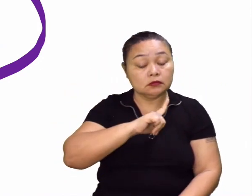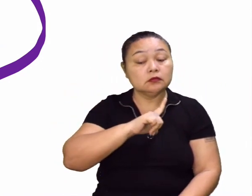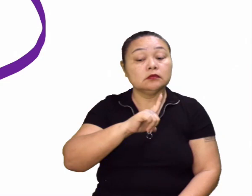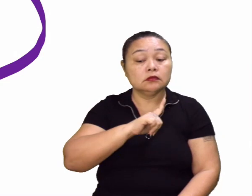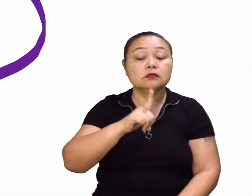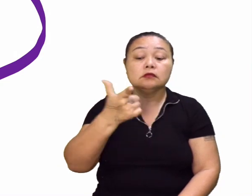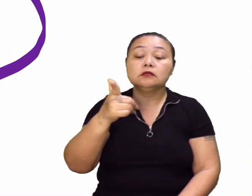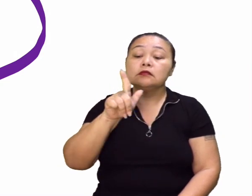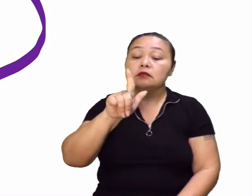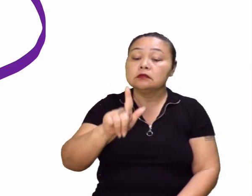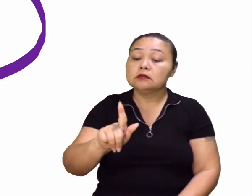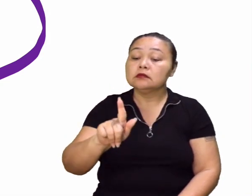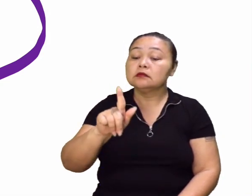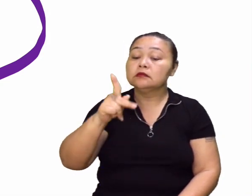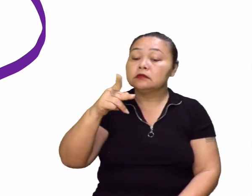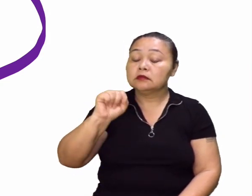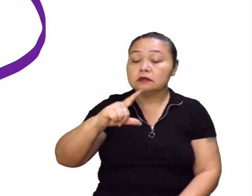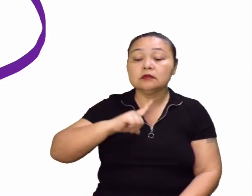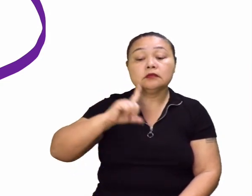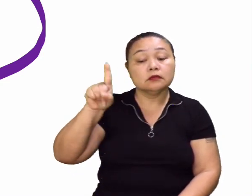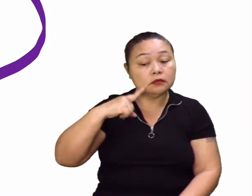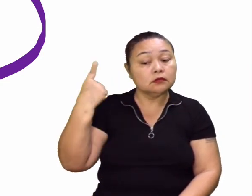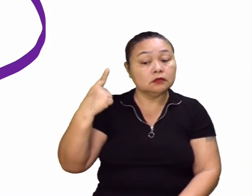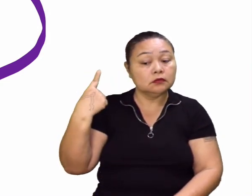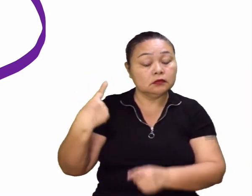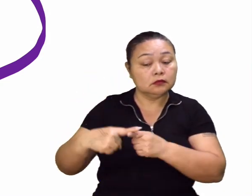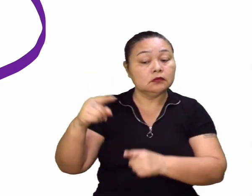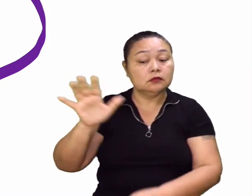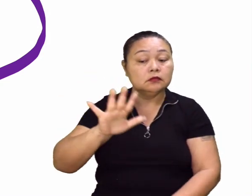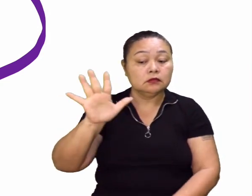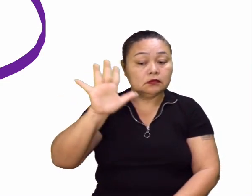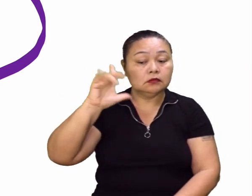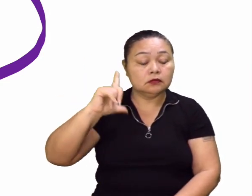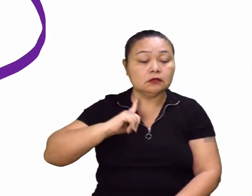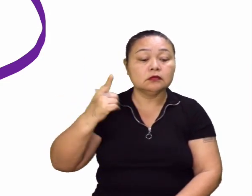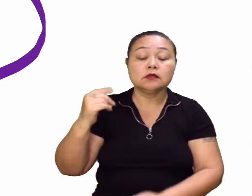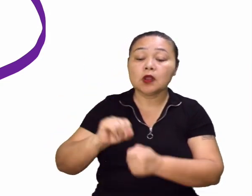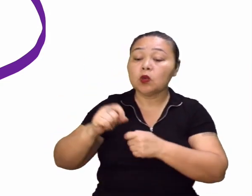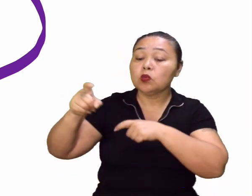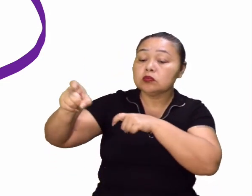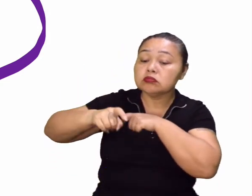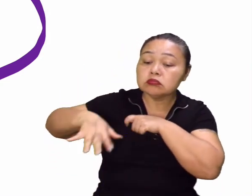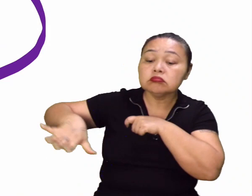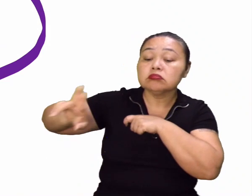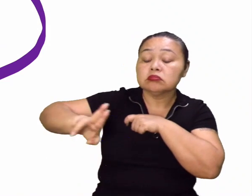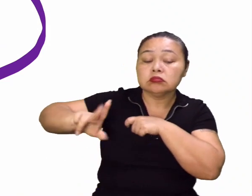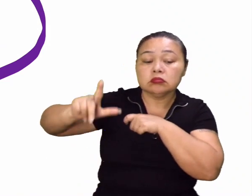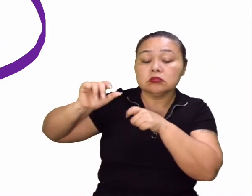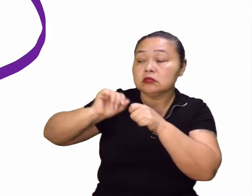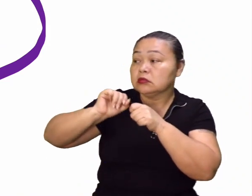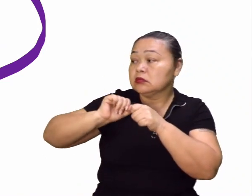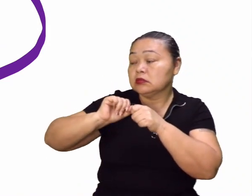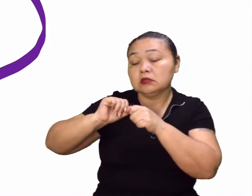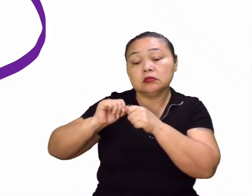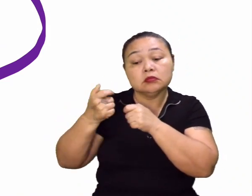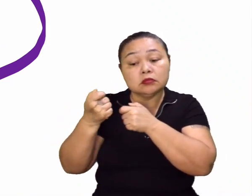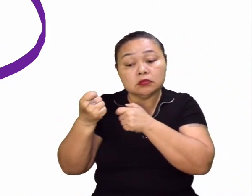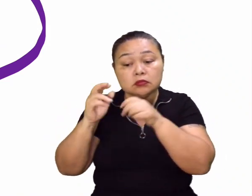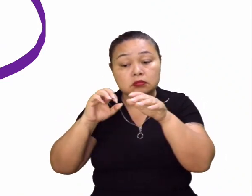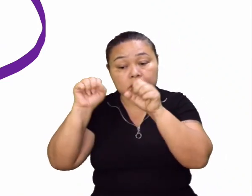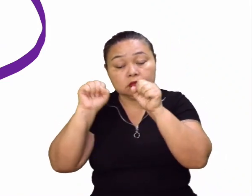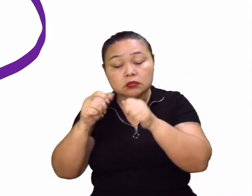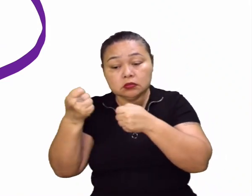tá? E o trator no campo também ele é utilizado, já é referenciado. Às vezes ele a partir do